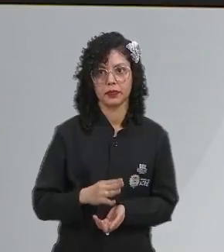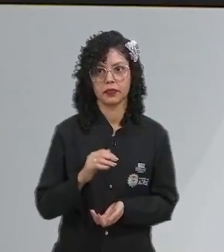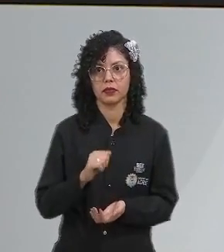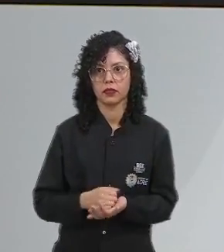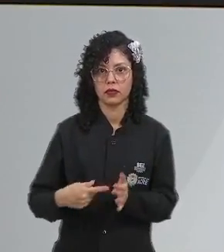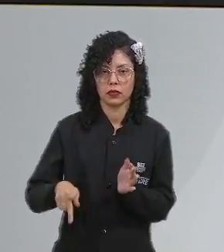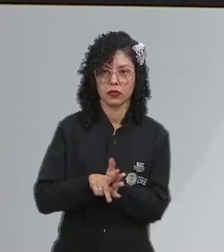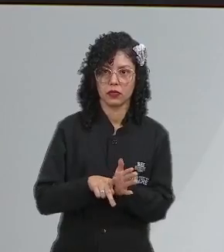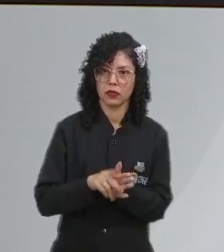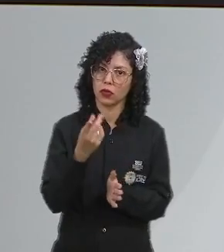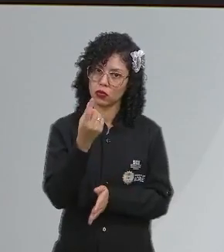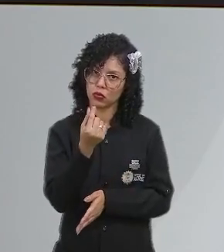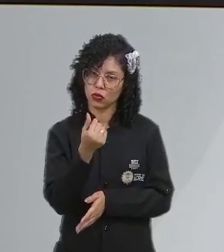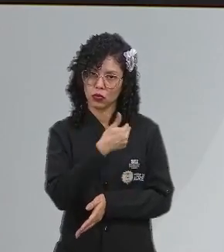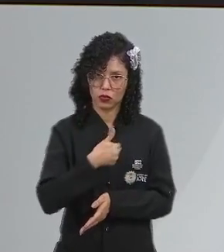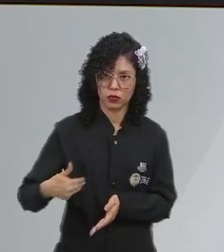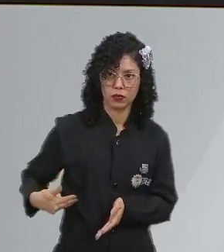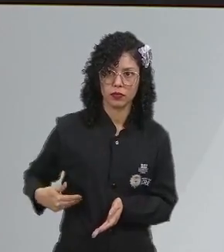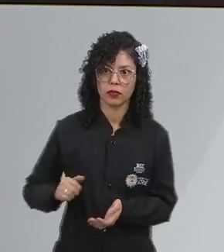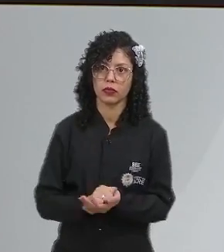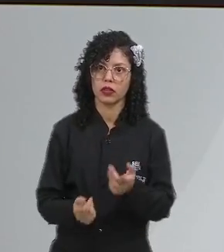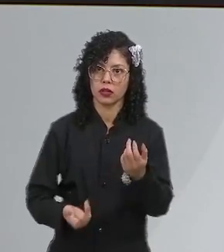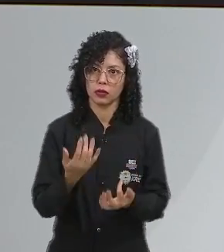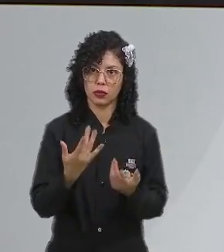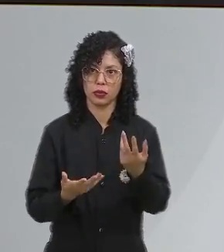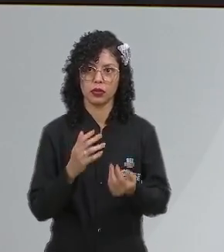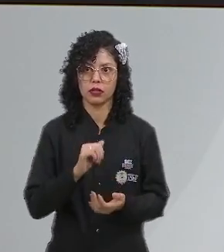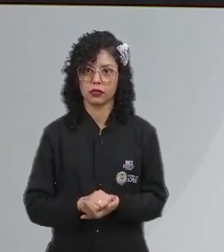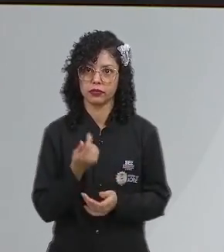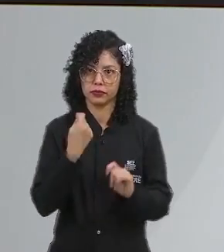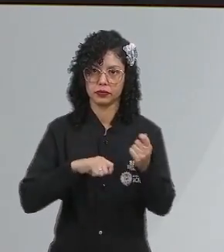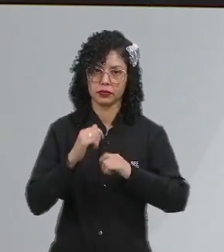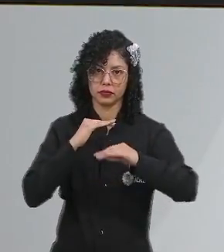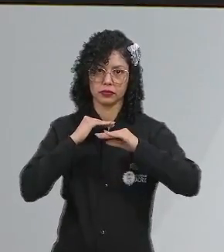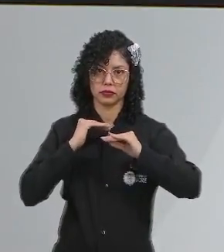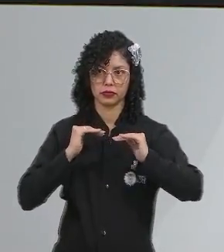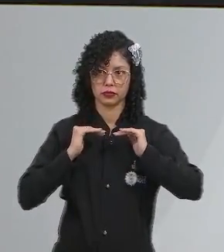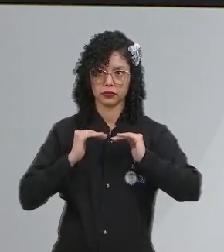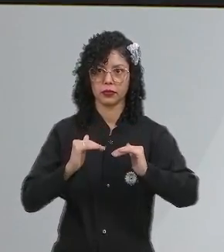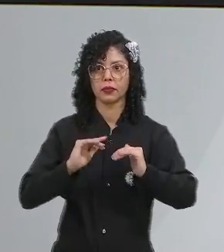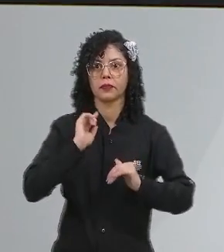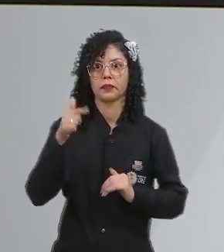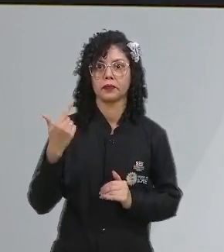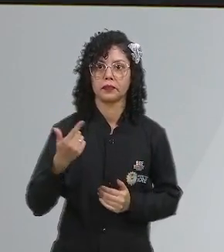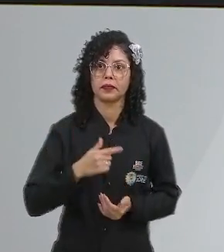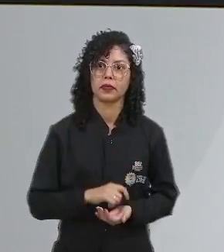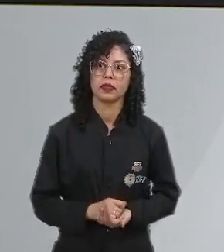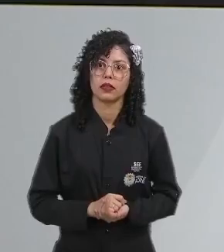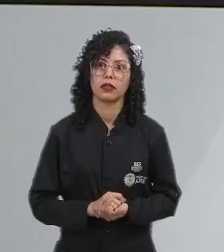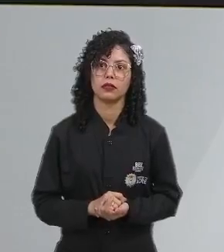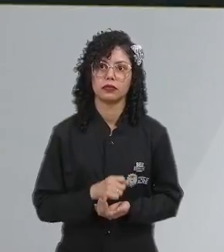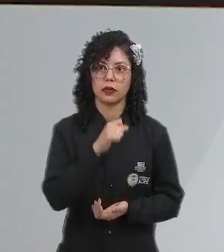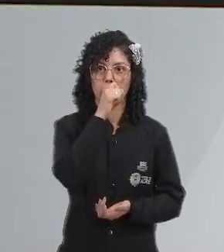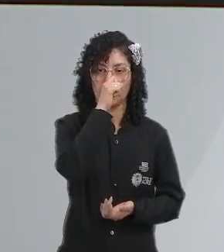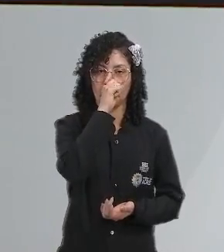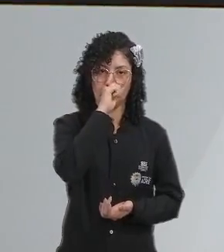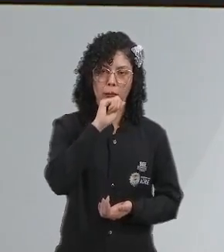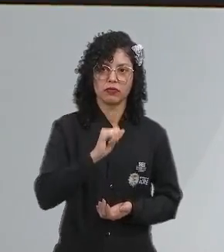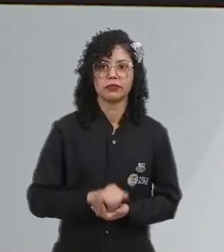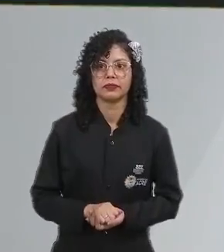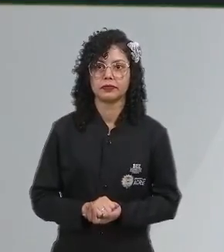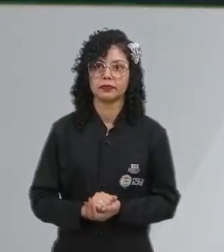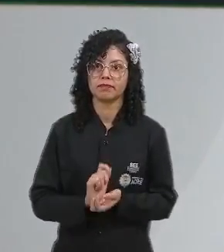dinheiro público para que elas fossem incineradas para manter a economia em equilíbrio. Logo em seguida, né, nós vamos ter